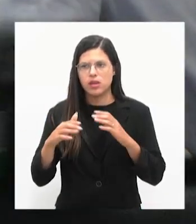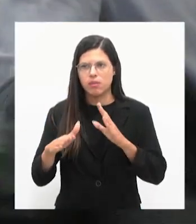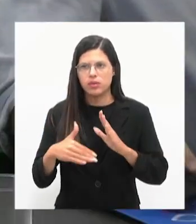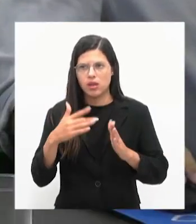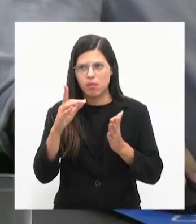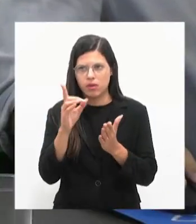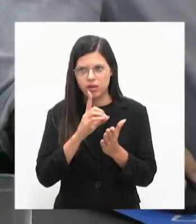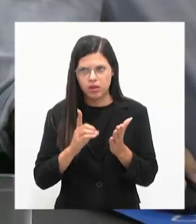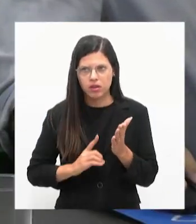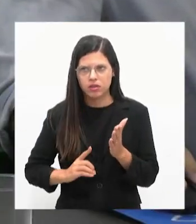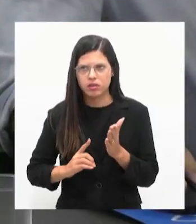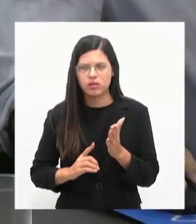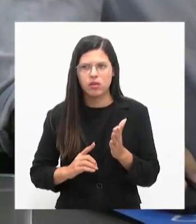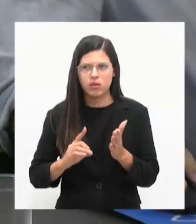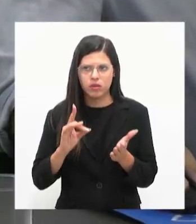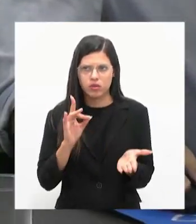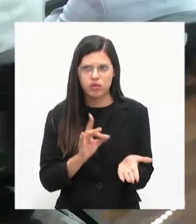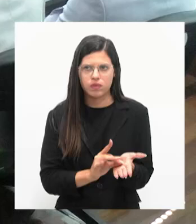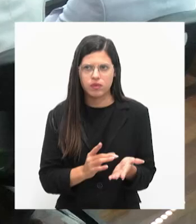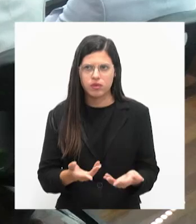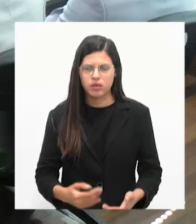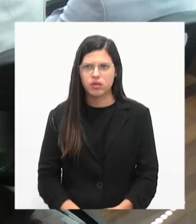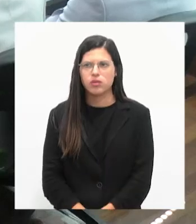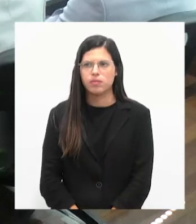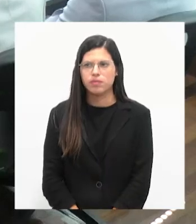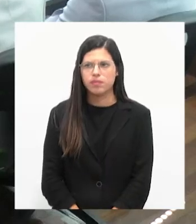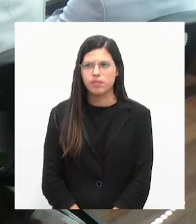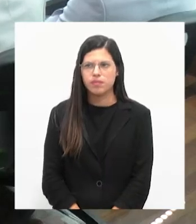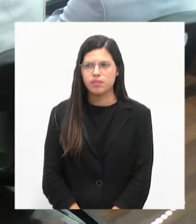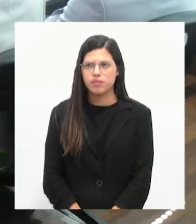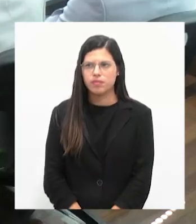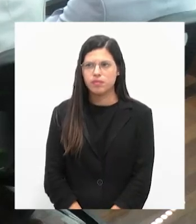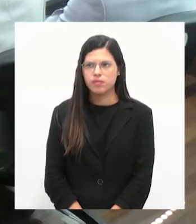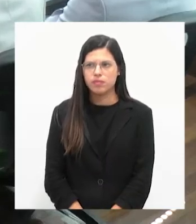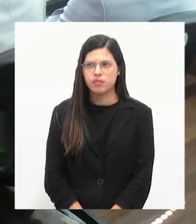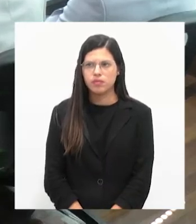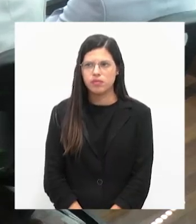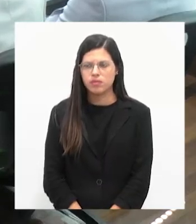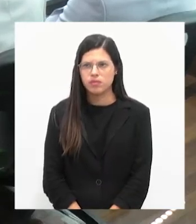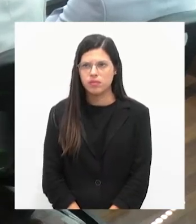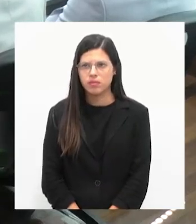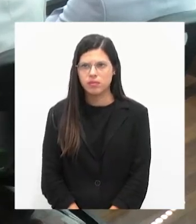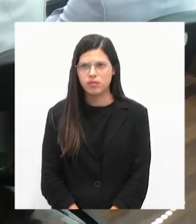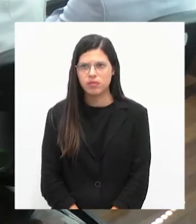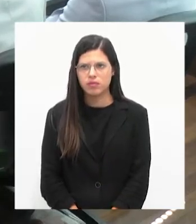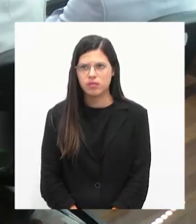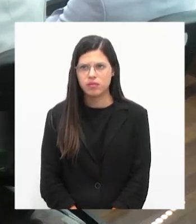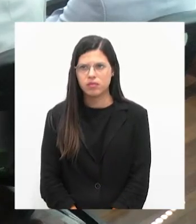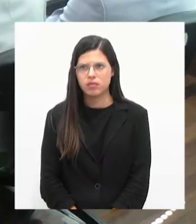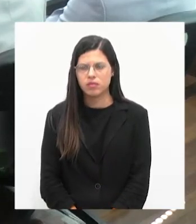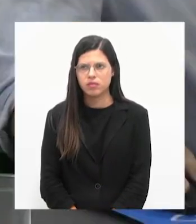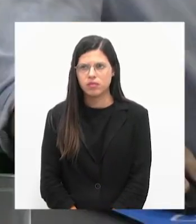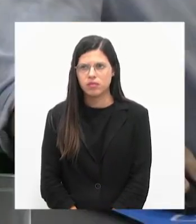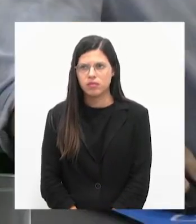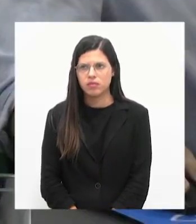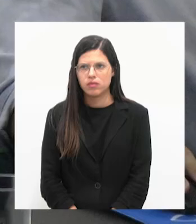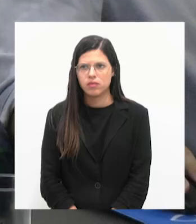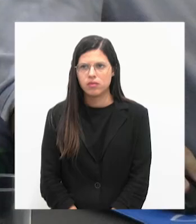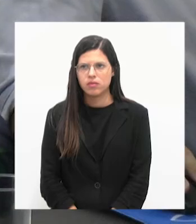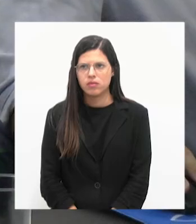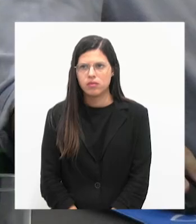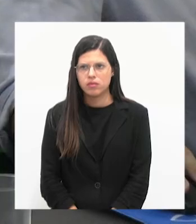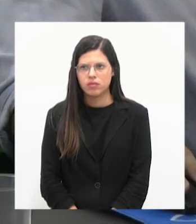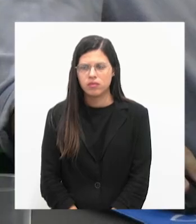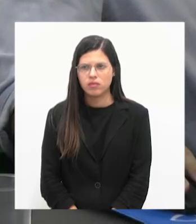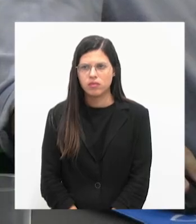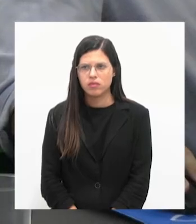dizendo que, de fato, foi ele que deu. E depois a gente manda periciar isso. E qualquer coisa, aí, para posteriori,